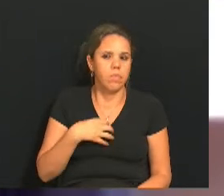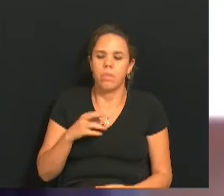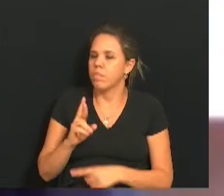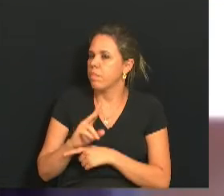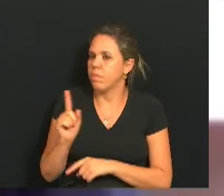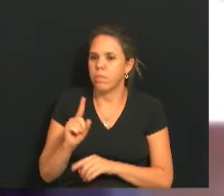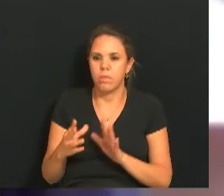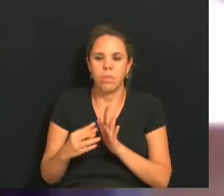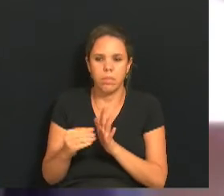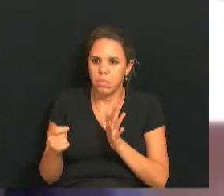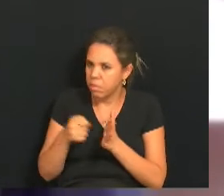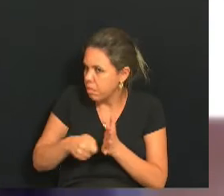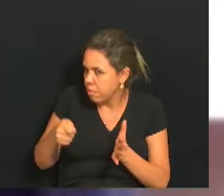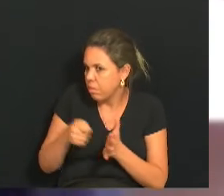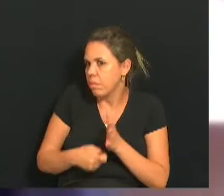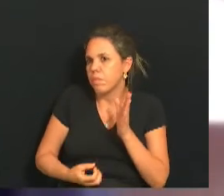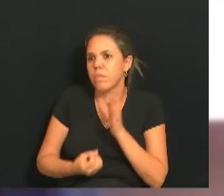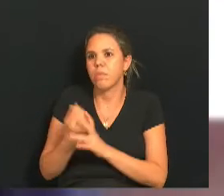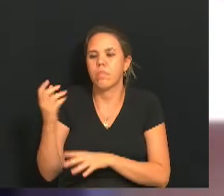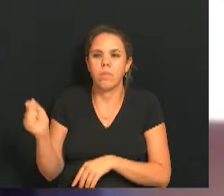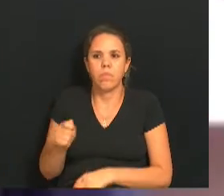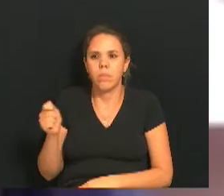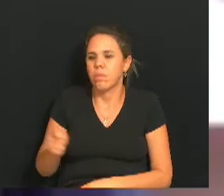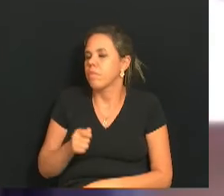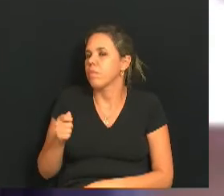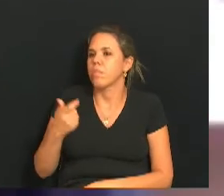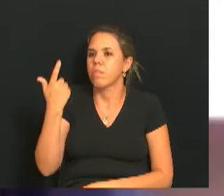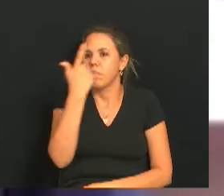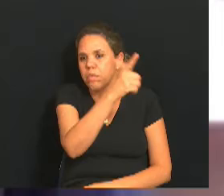nós tivemos que fundar uma associação, porque nem os outros